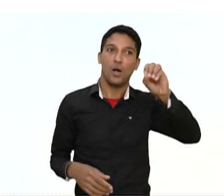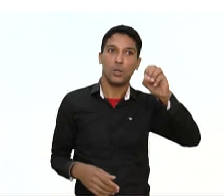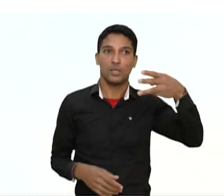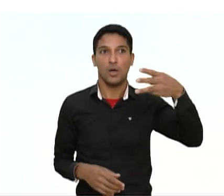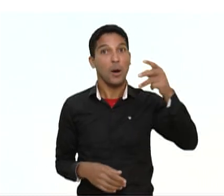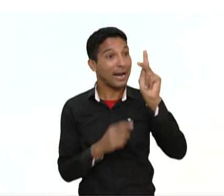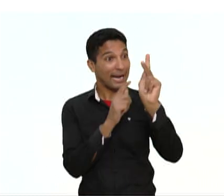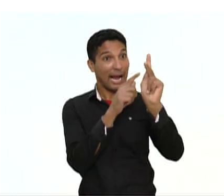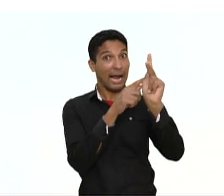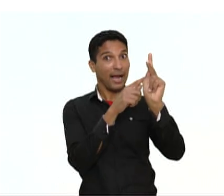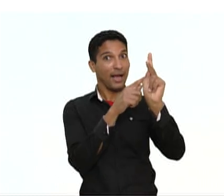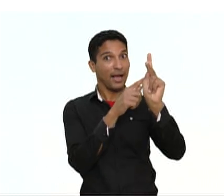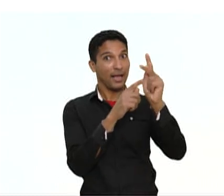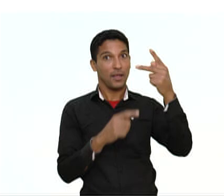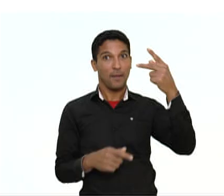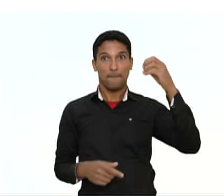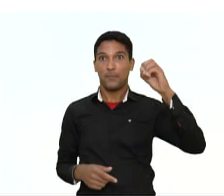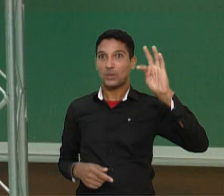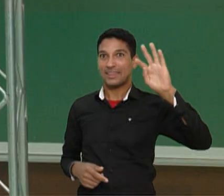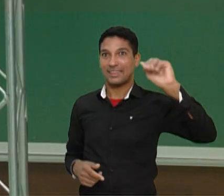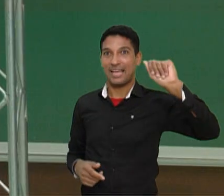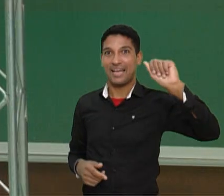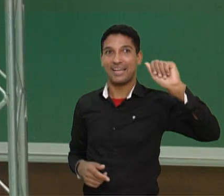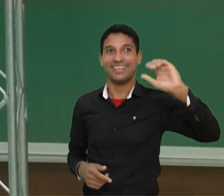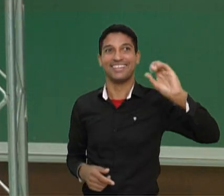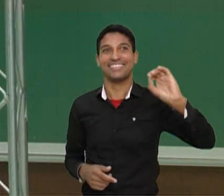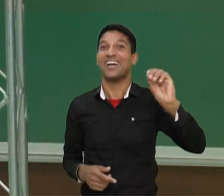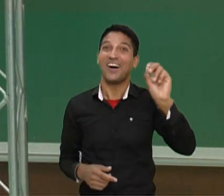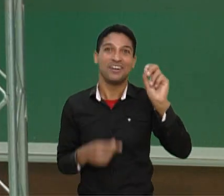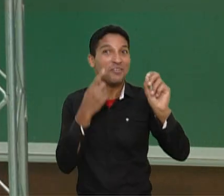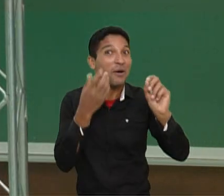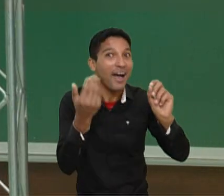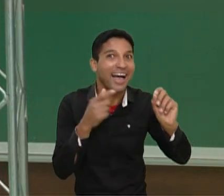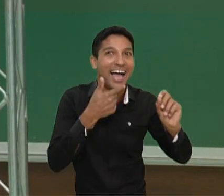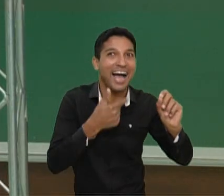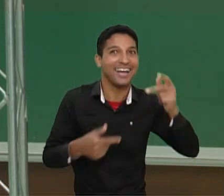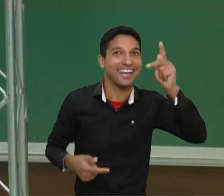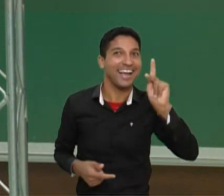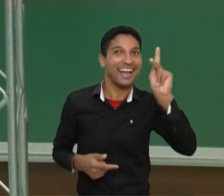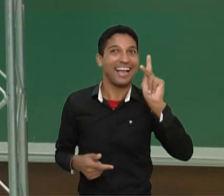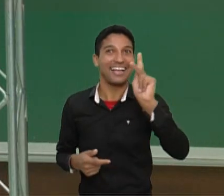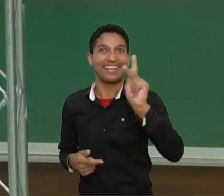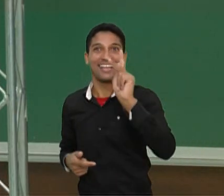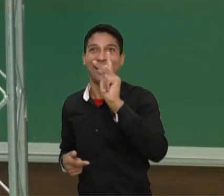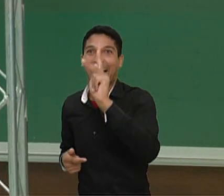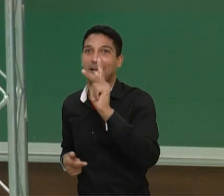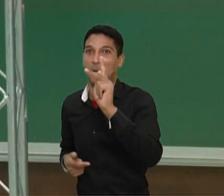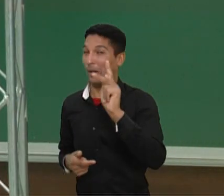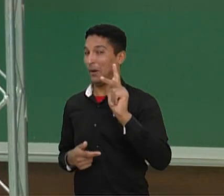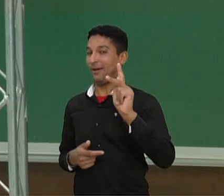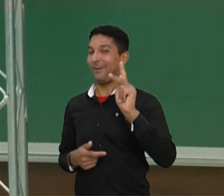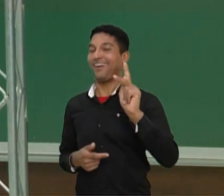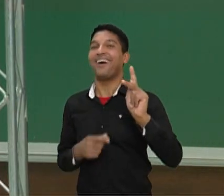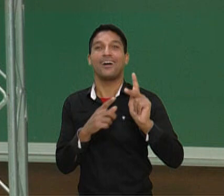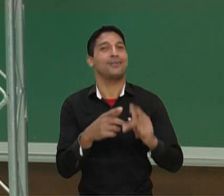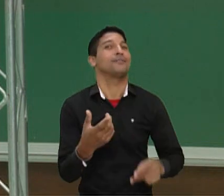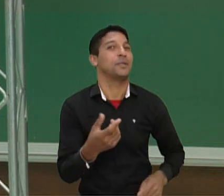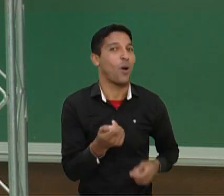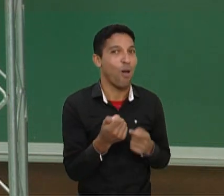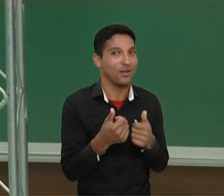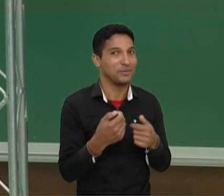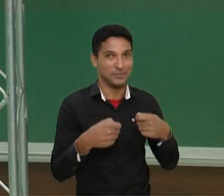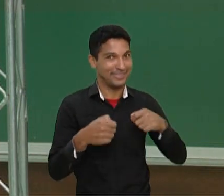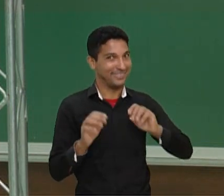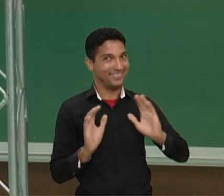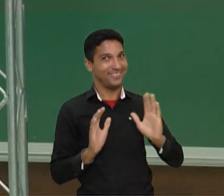K, potássio, vamos rir potássio juntos? KKKKK. Professor, não precisava fazer essa, né? Desculpa,